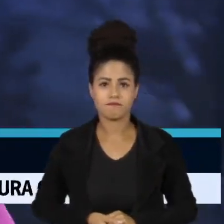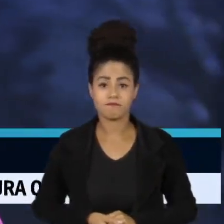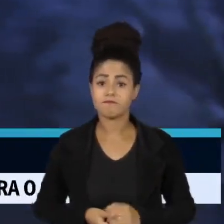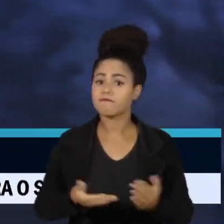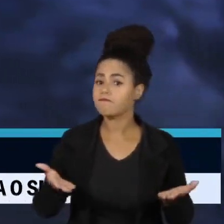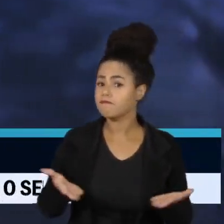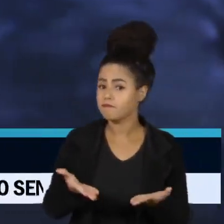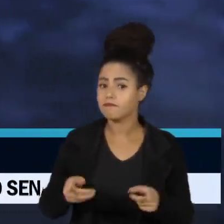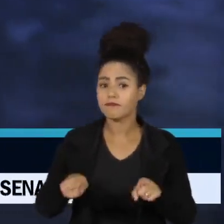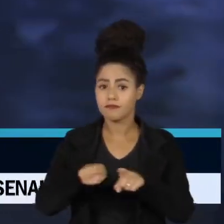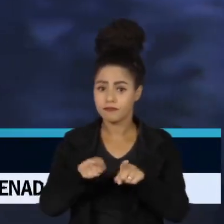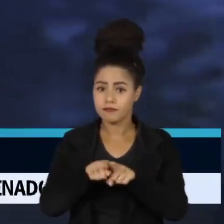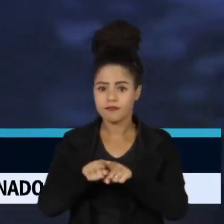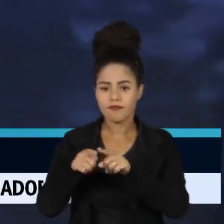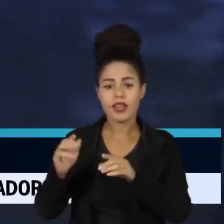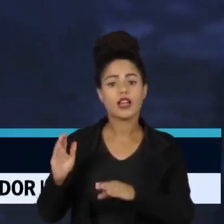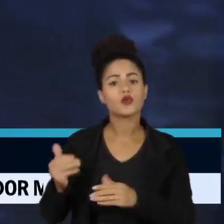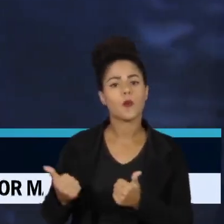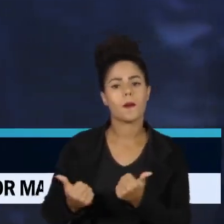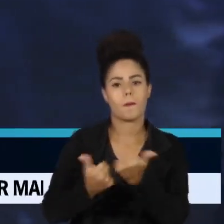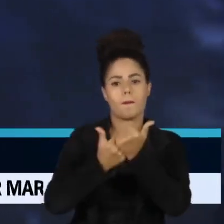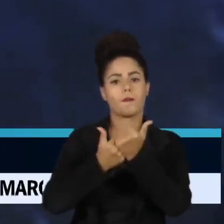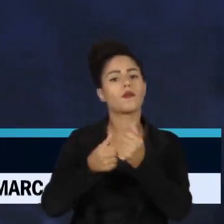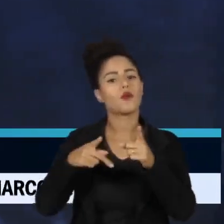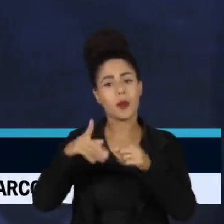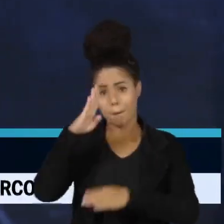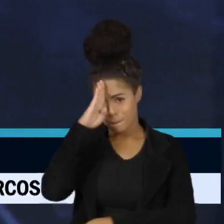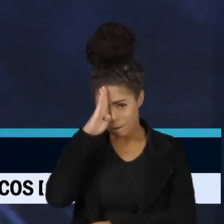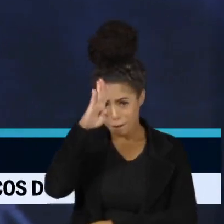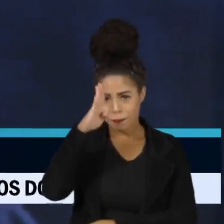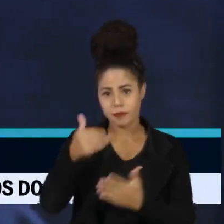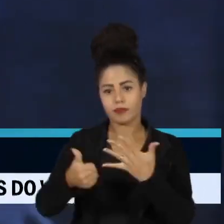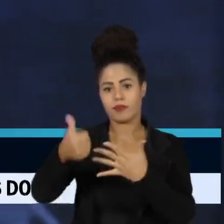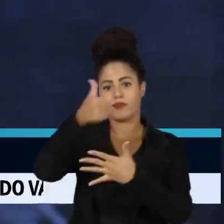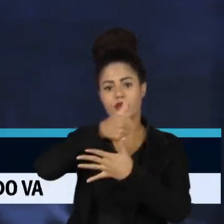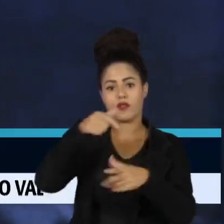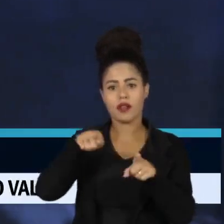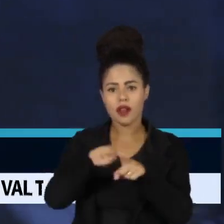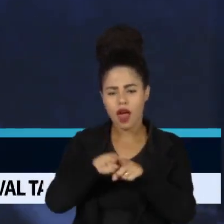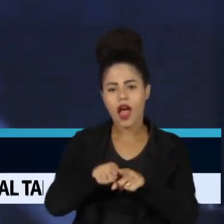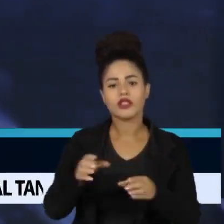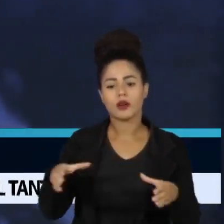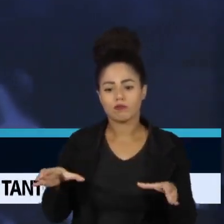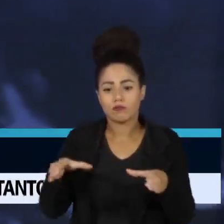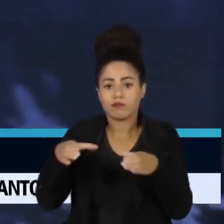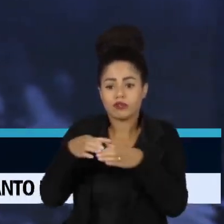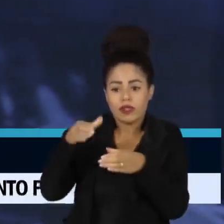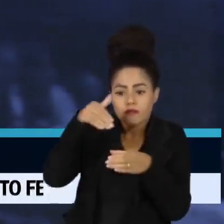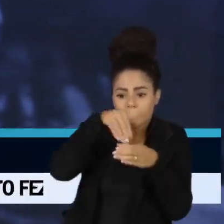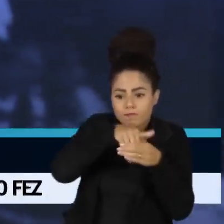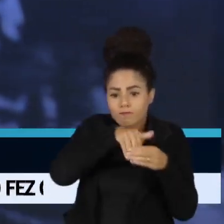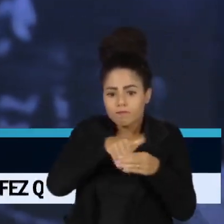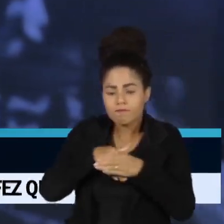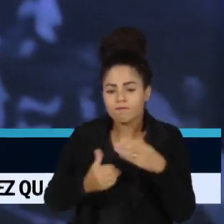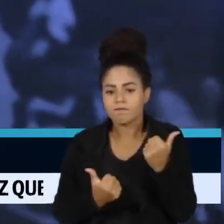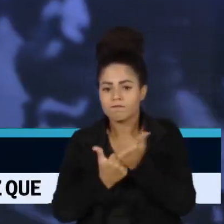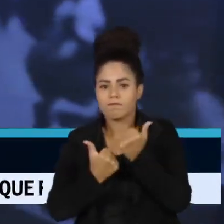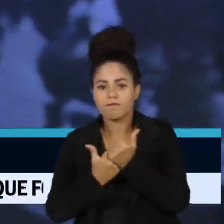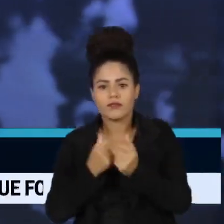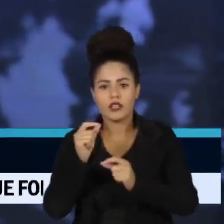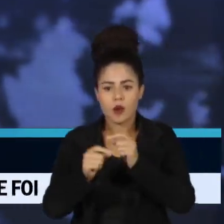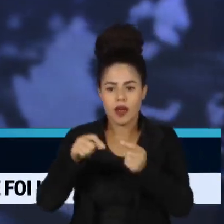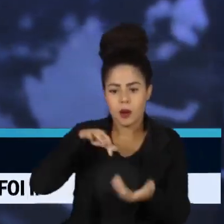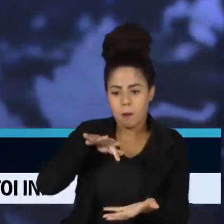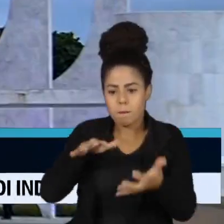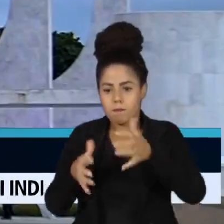Consolidar a base de apoio. Essa é a prioridade do governo na Câmara dos Deputados, de olho nas votações fundamentais que vêm por aí, como a da